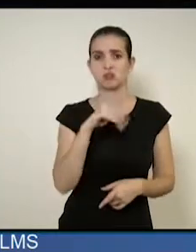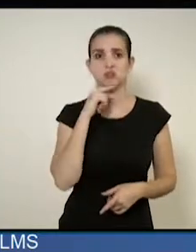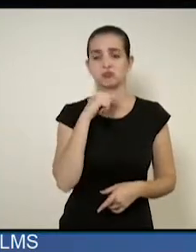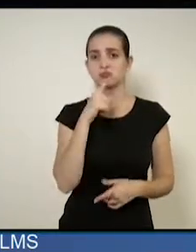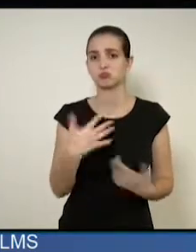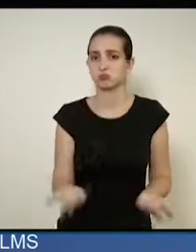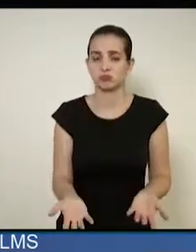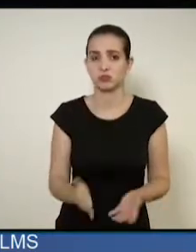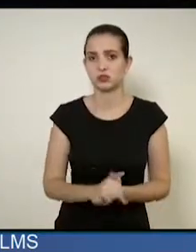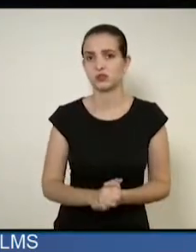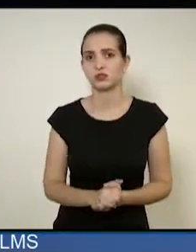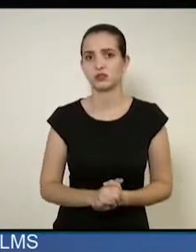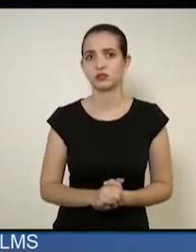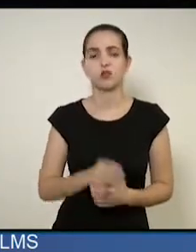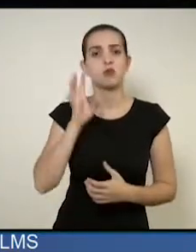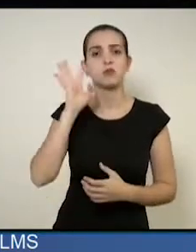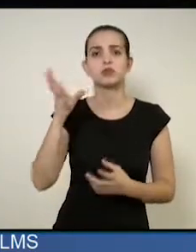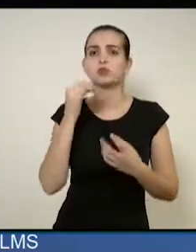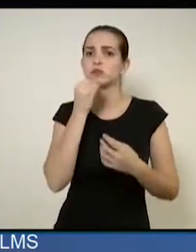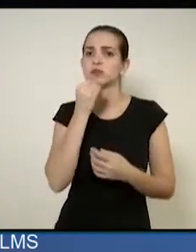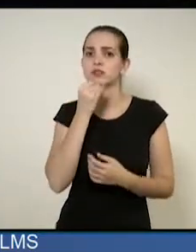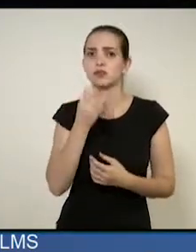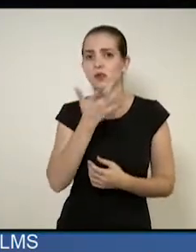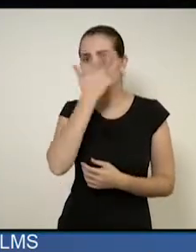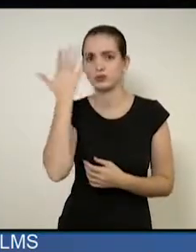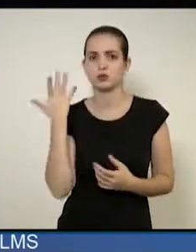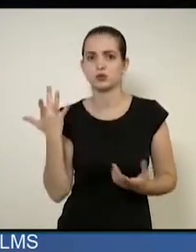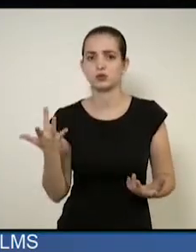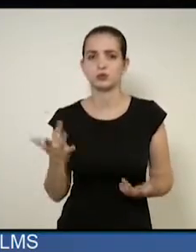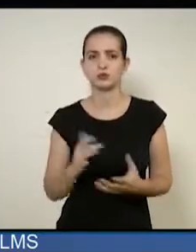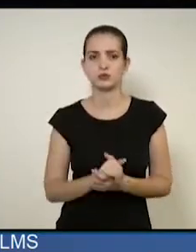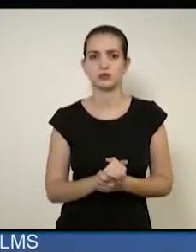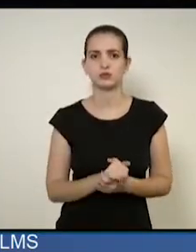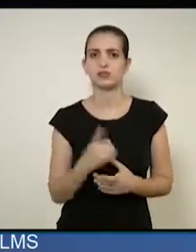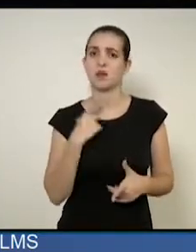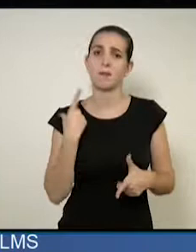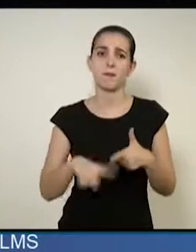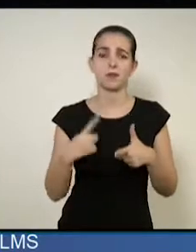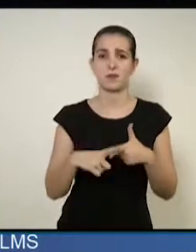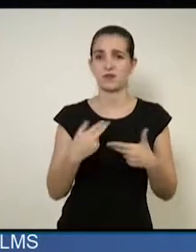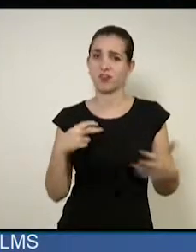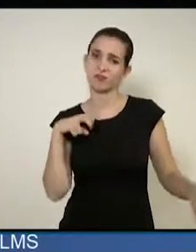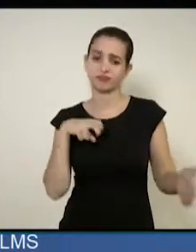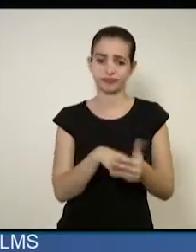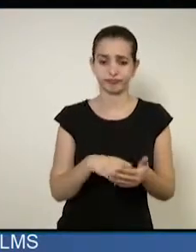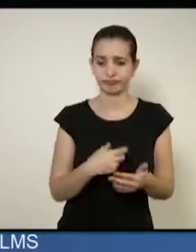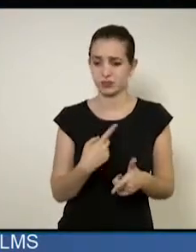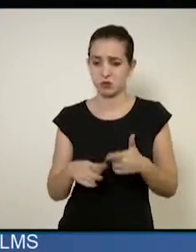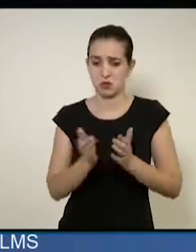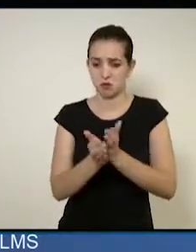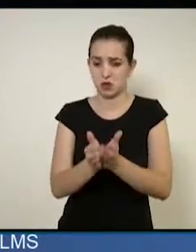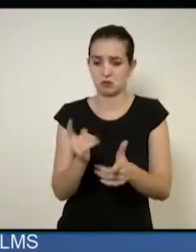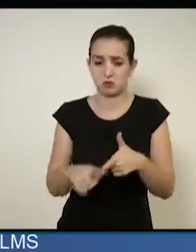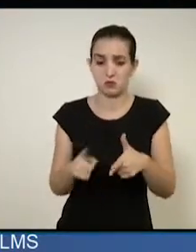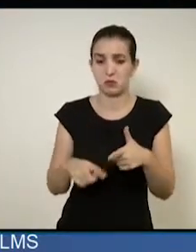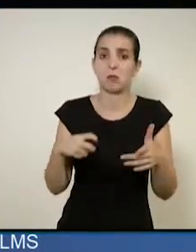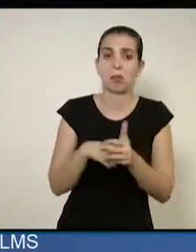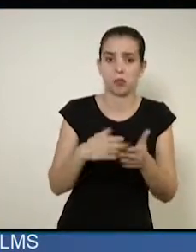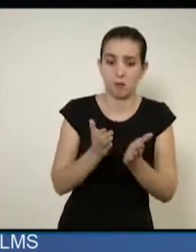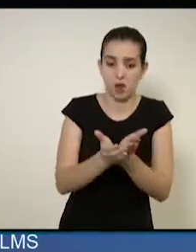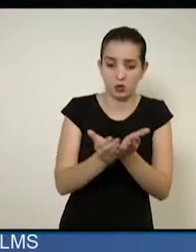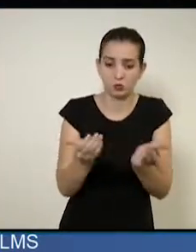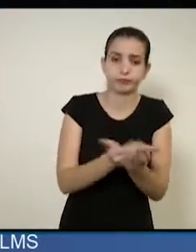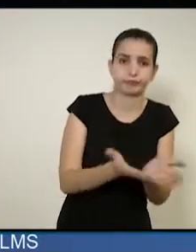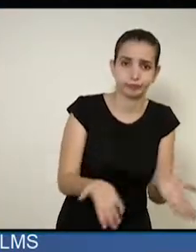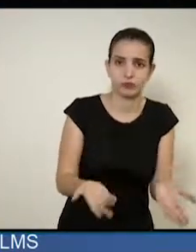O cara vai, já imagina, por exemplo, uma pessoa está lá, dá um problema, um acidente, alguma coisa num barco lá, e aí, como é que faz?